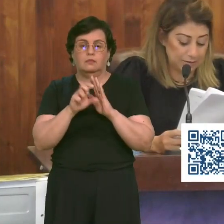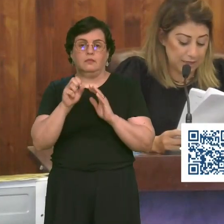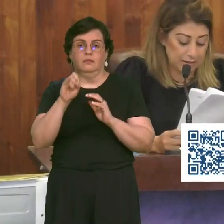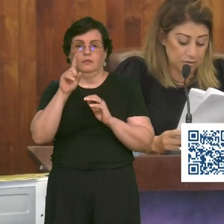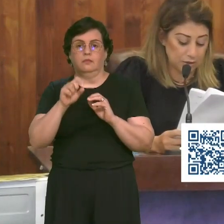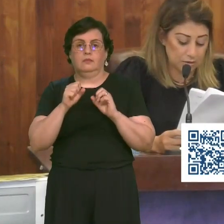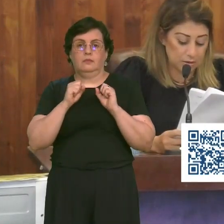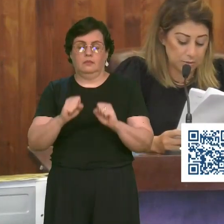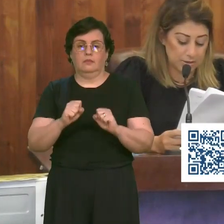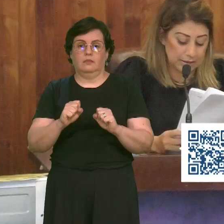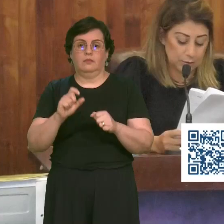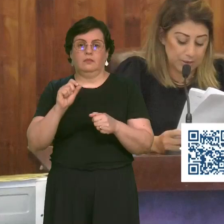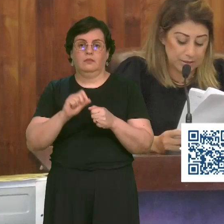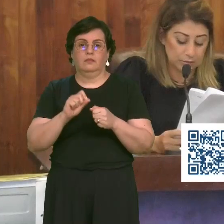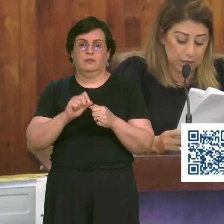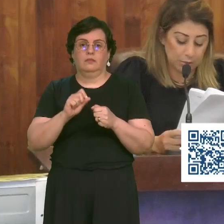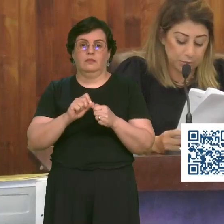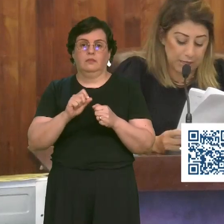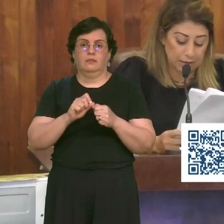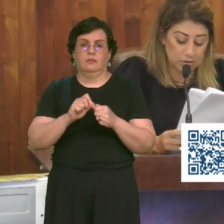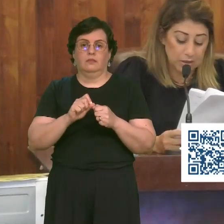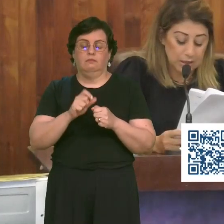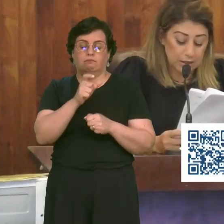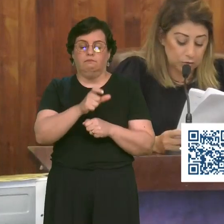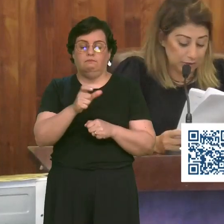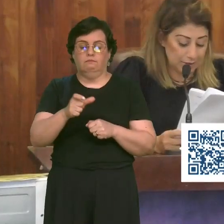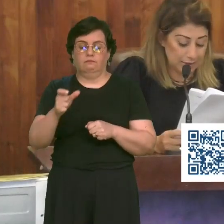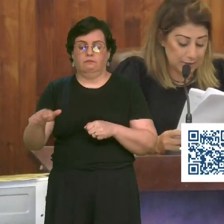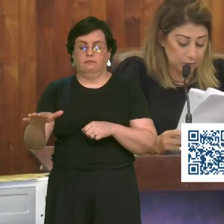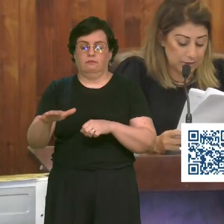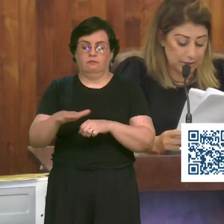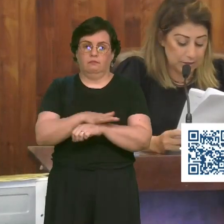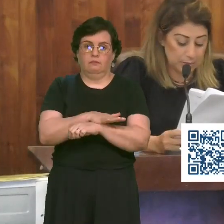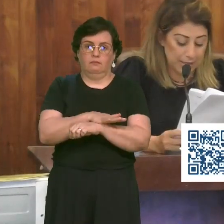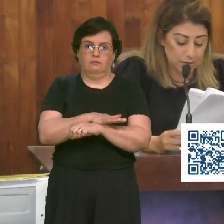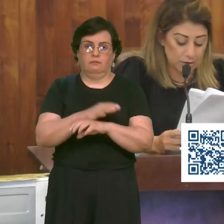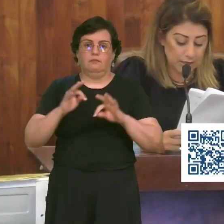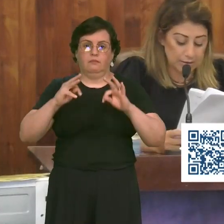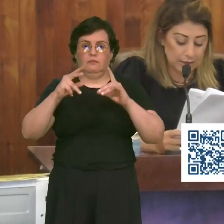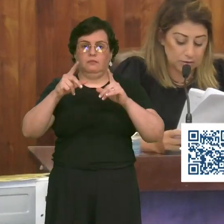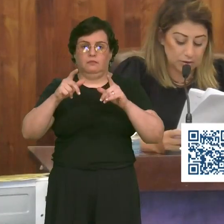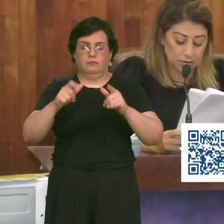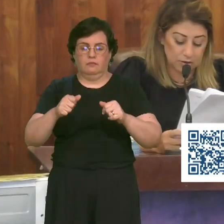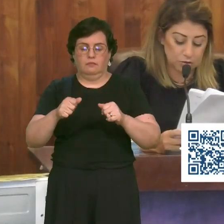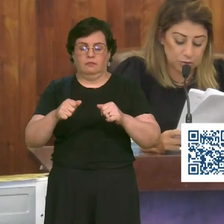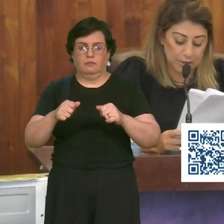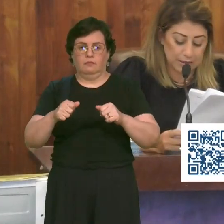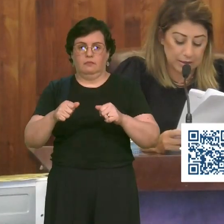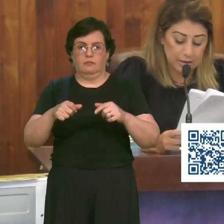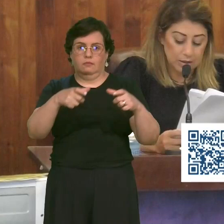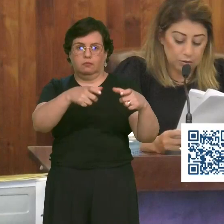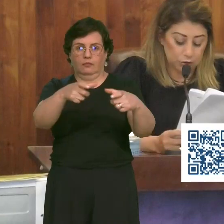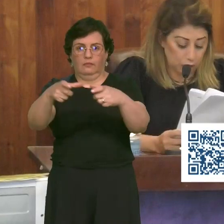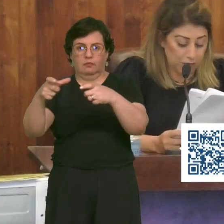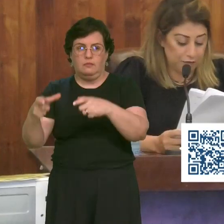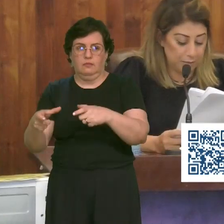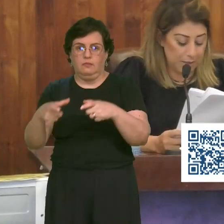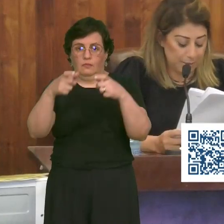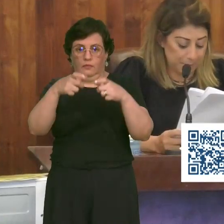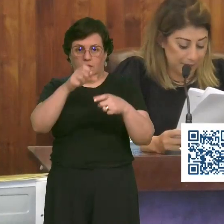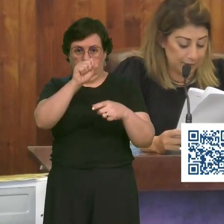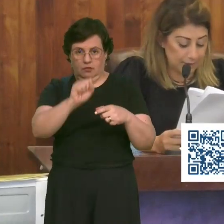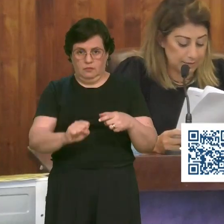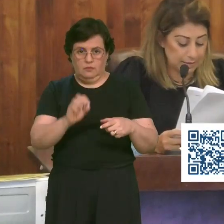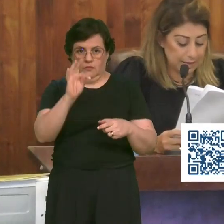viabilidade esforços e proceder a operação tábua buracos em toda extensão dos seguintes bairros localizados na zona sul de Marília o